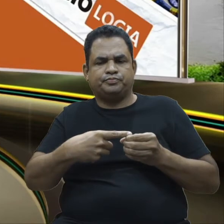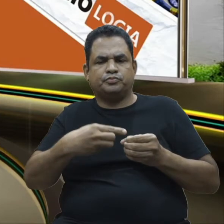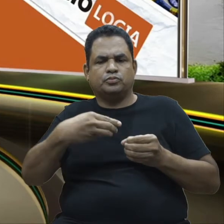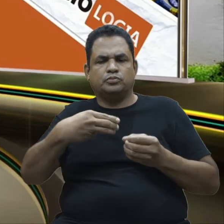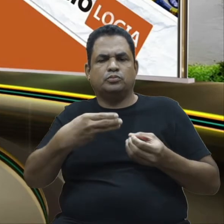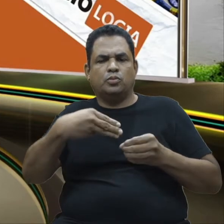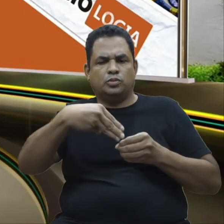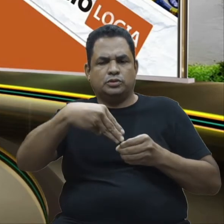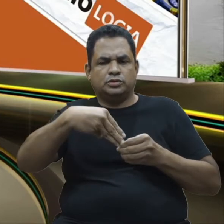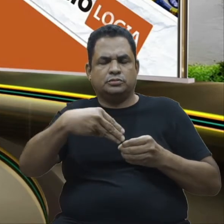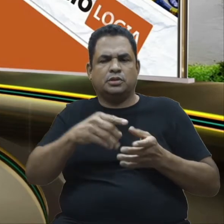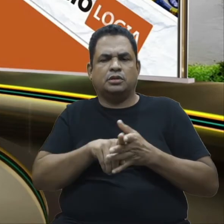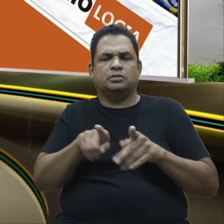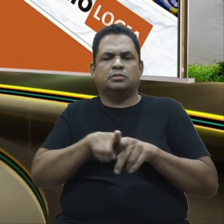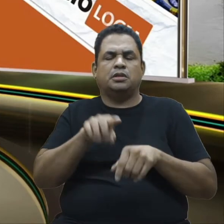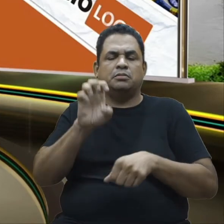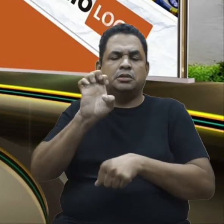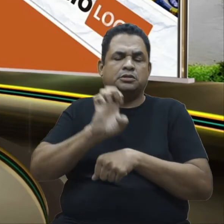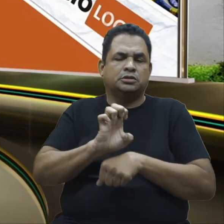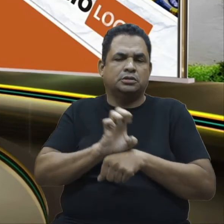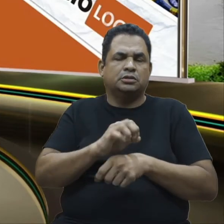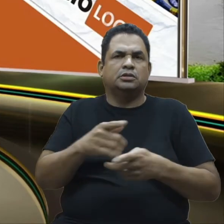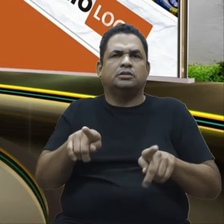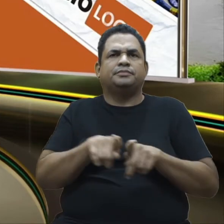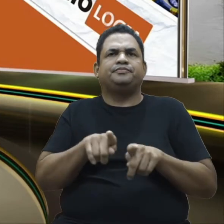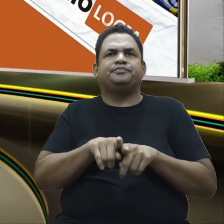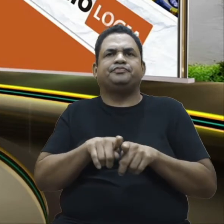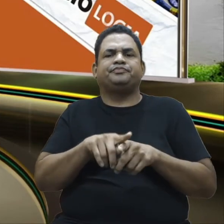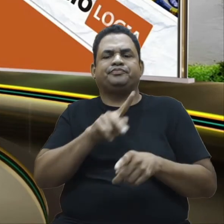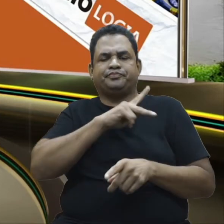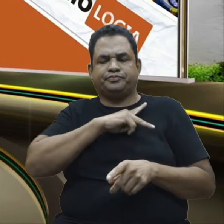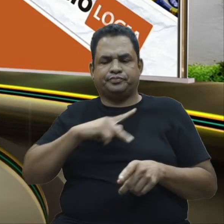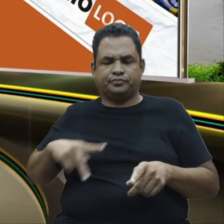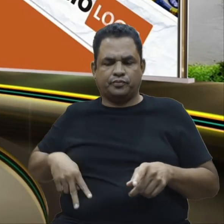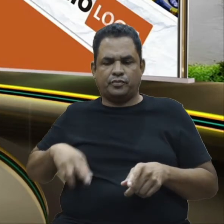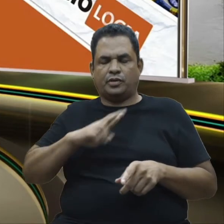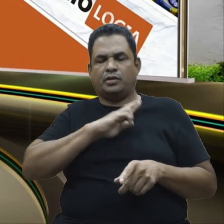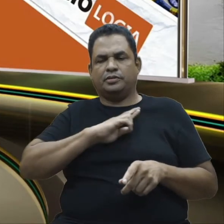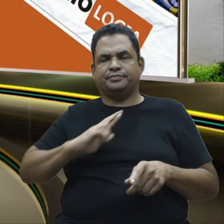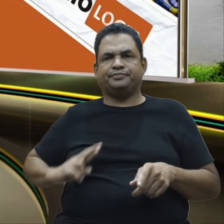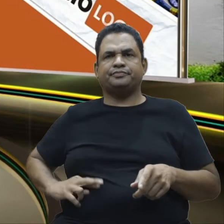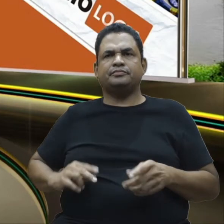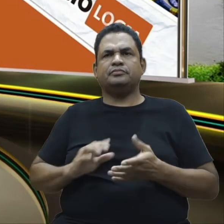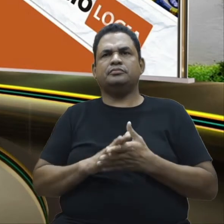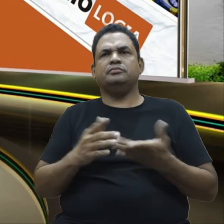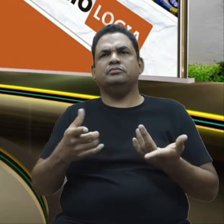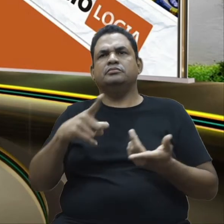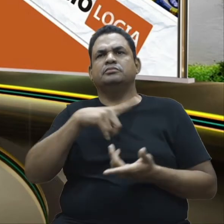temos eleições para Estado e para a presidência da República. E